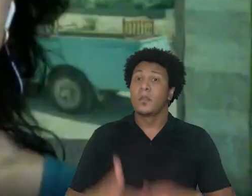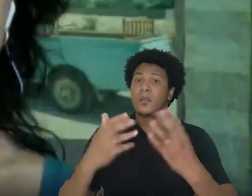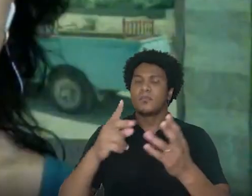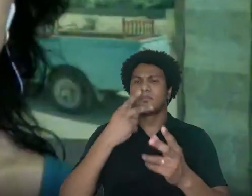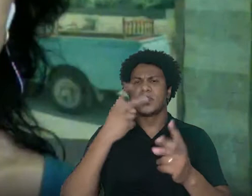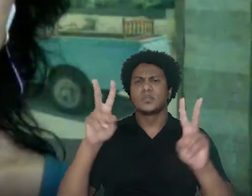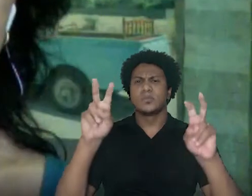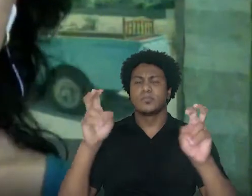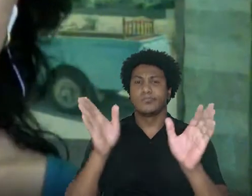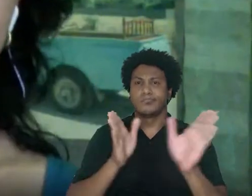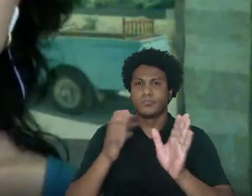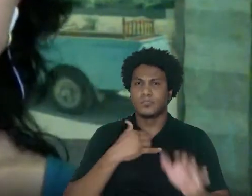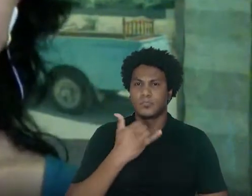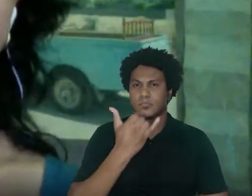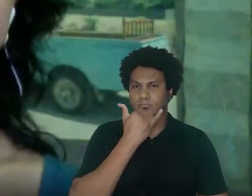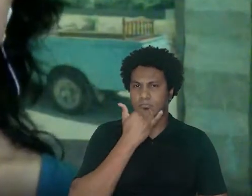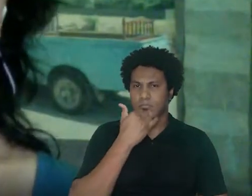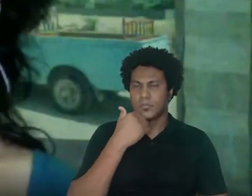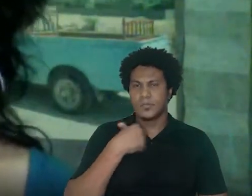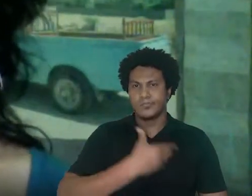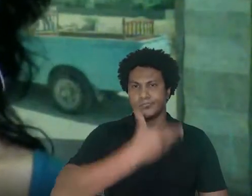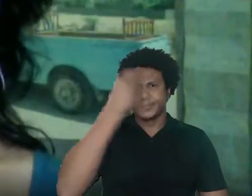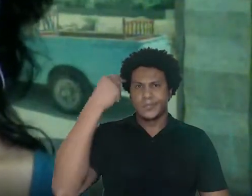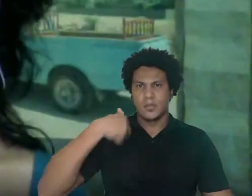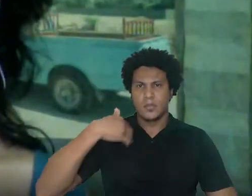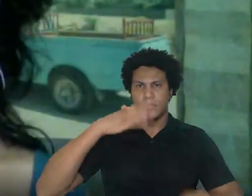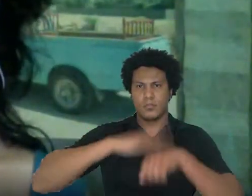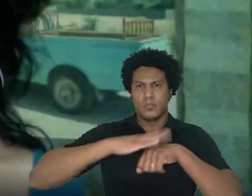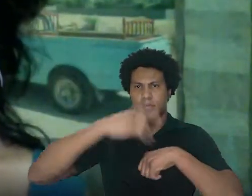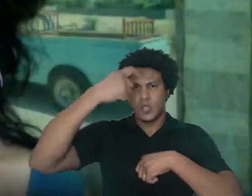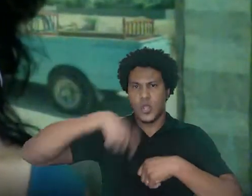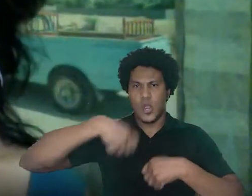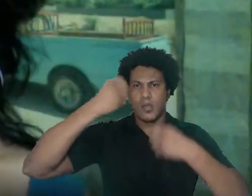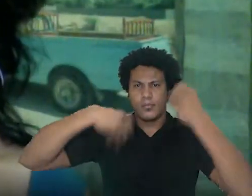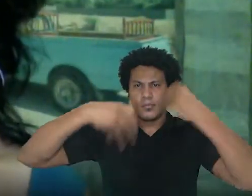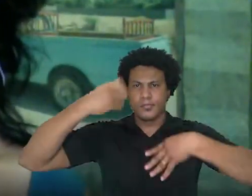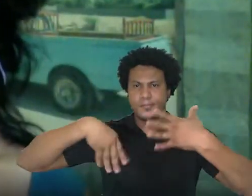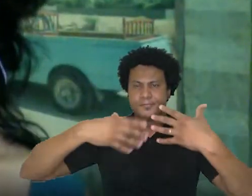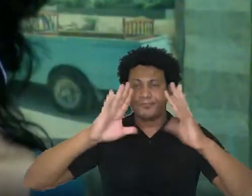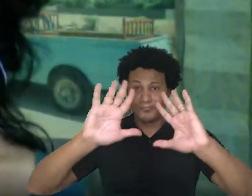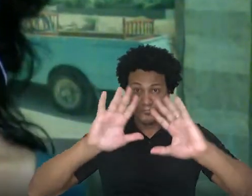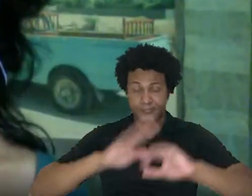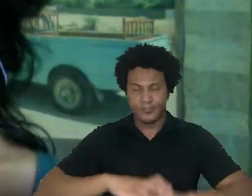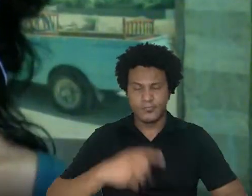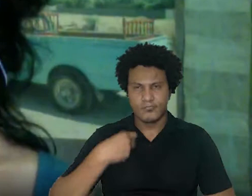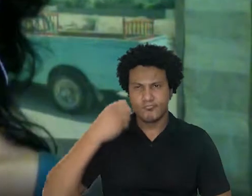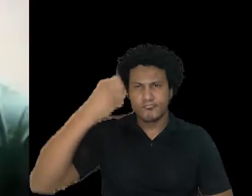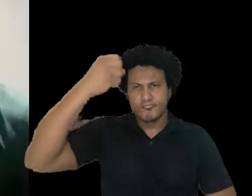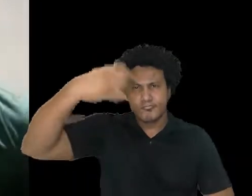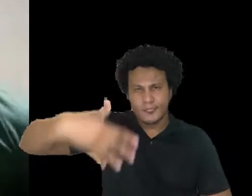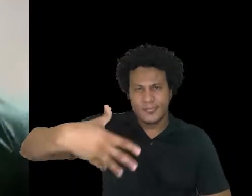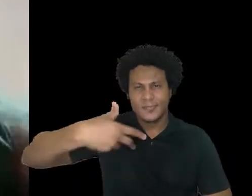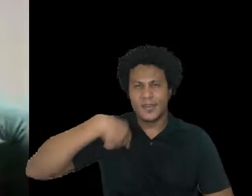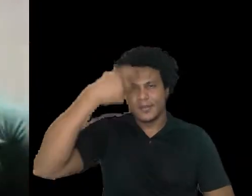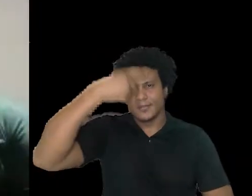Obrigada, JP. A gente falando aqui de acessibilidade, eu me lembrei que eu esqueci de me descrever.